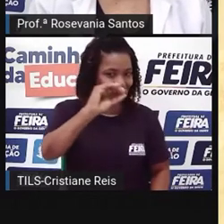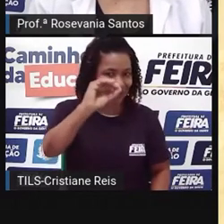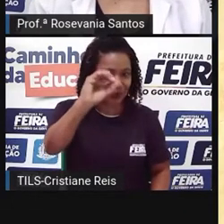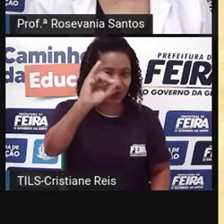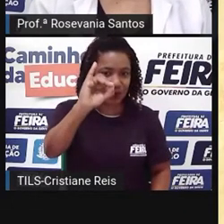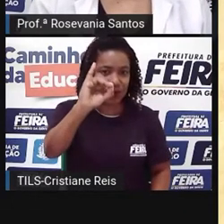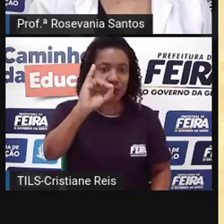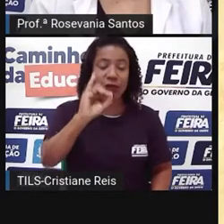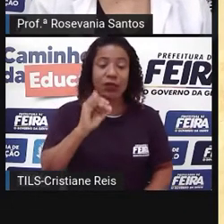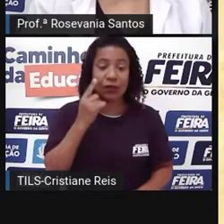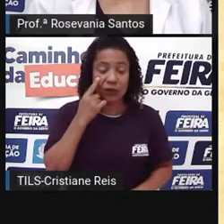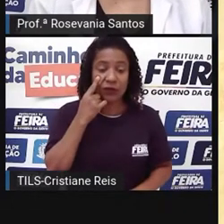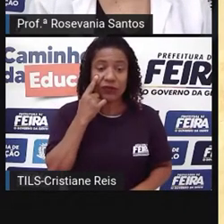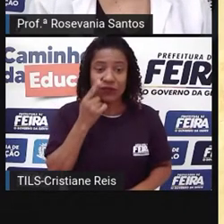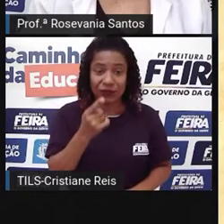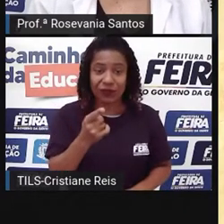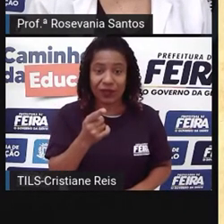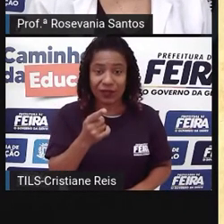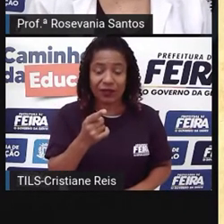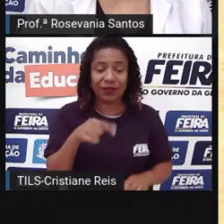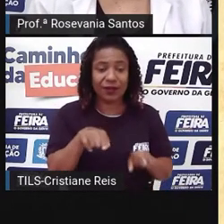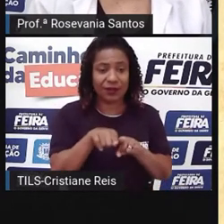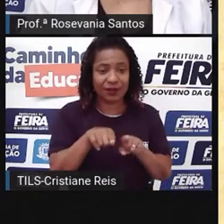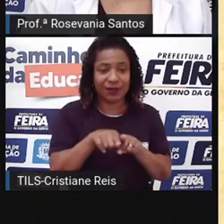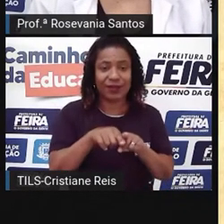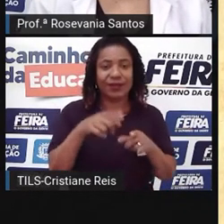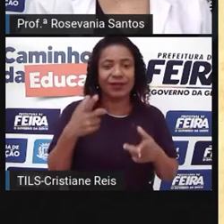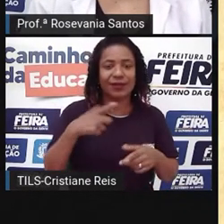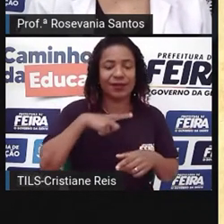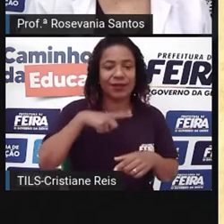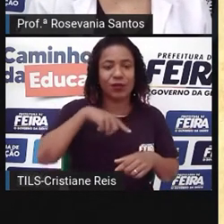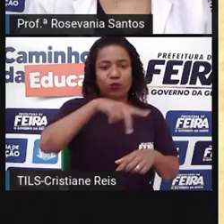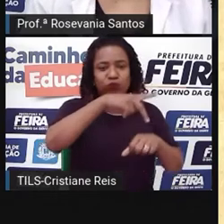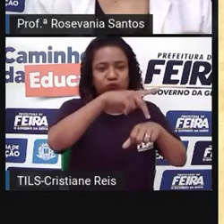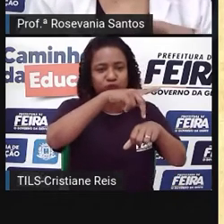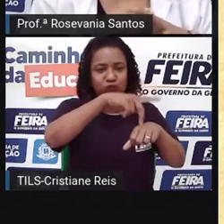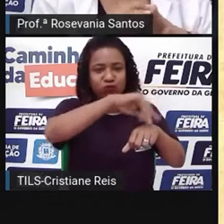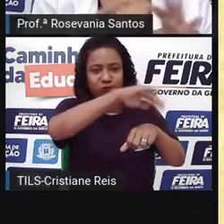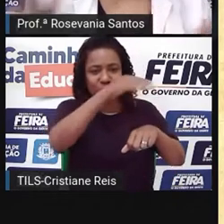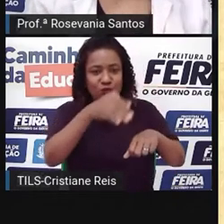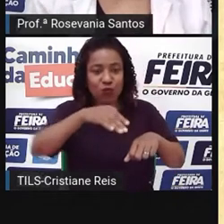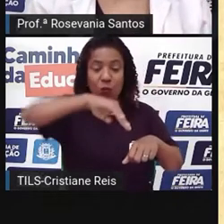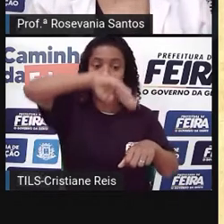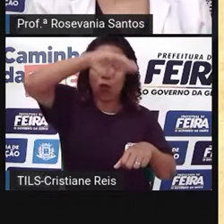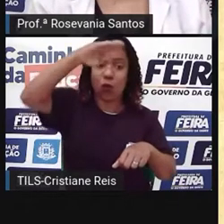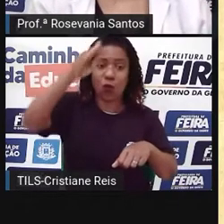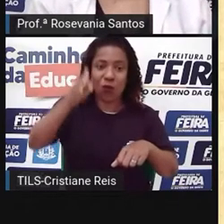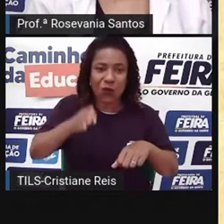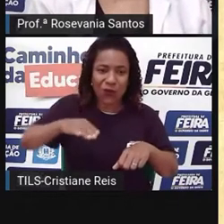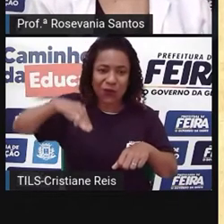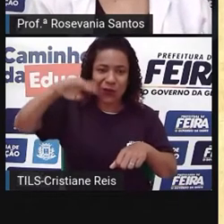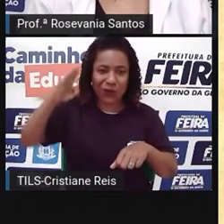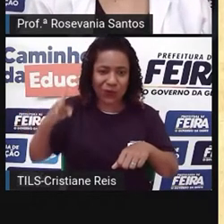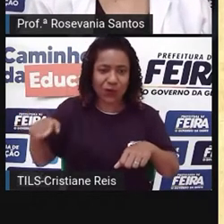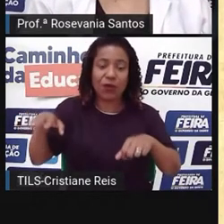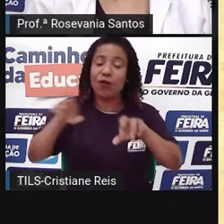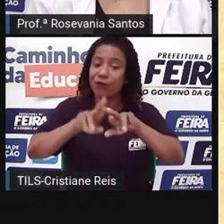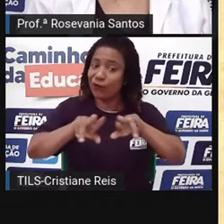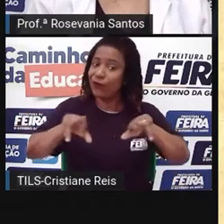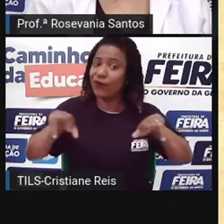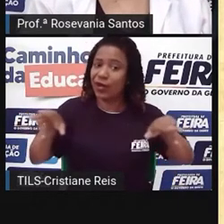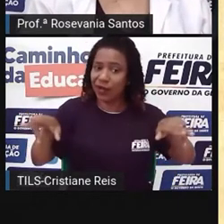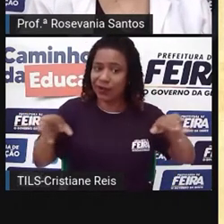dos Grandes Lagos, a gente tem a questão do Rift Valley desse lado. Então, a gente tem uma série de coisas aí. E o